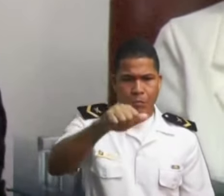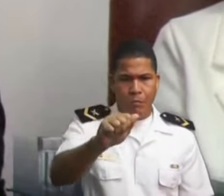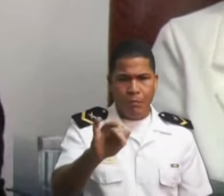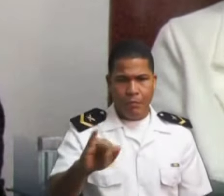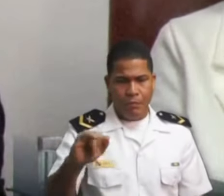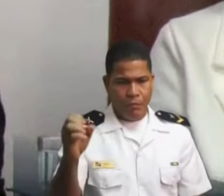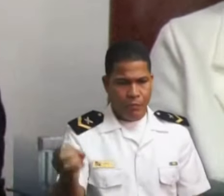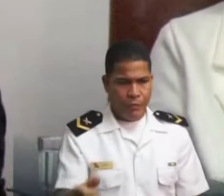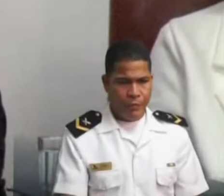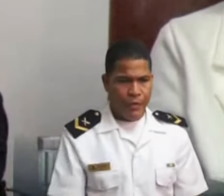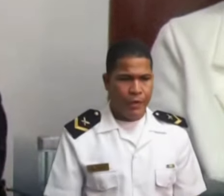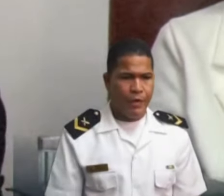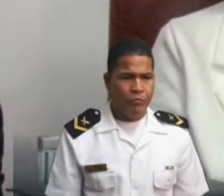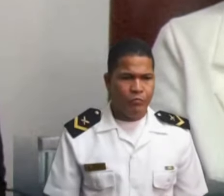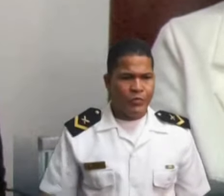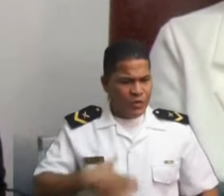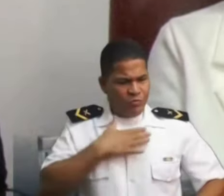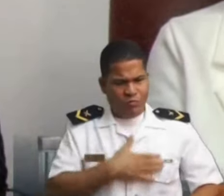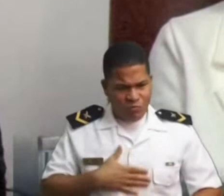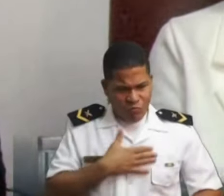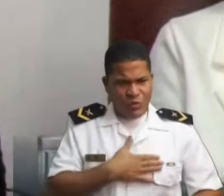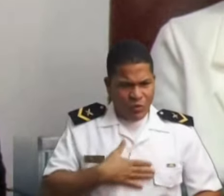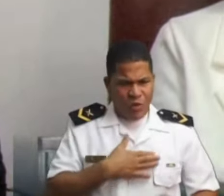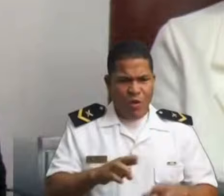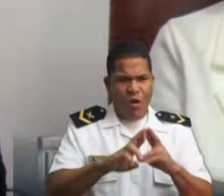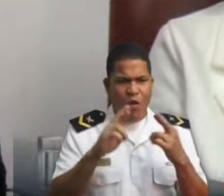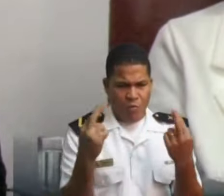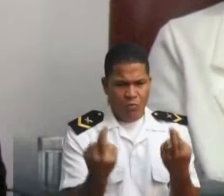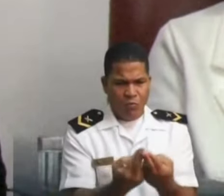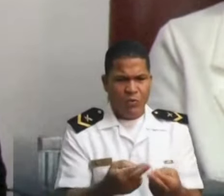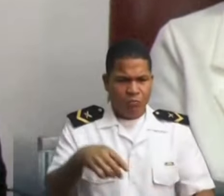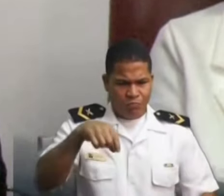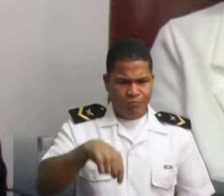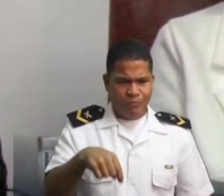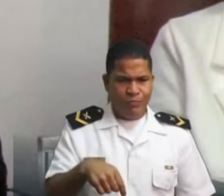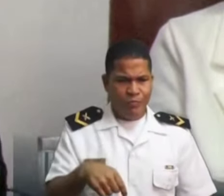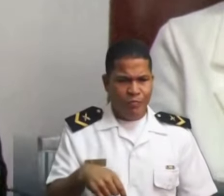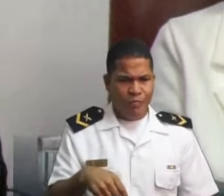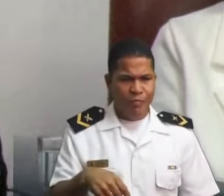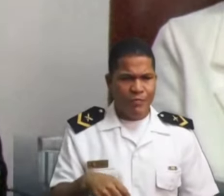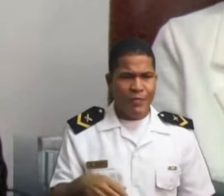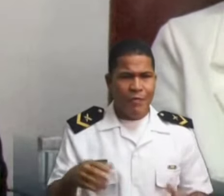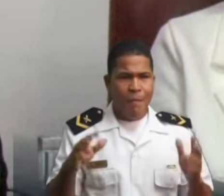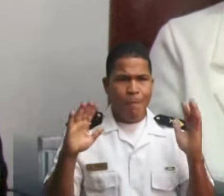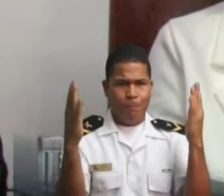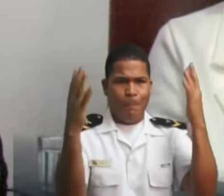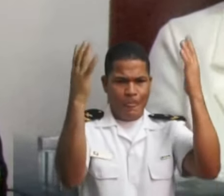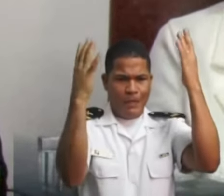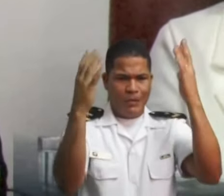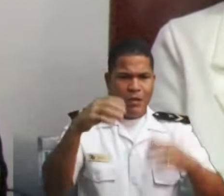É com imensa satisfação que nos reunimos e os recebo para celebrar os 90 anos do Tribunal